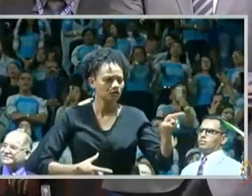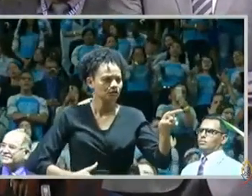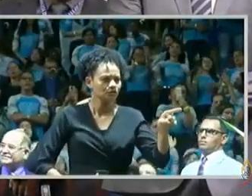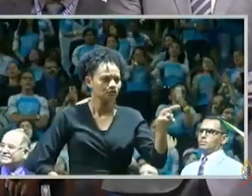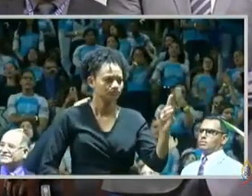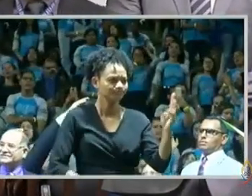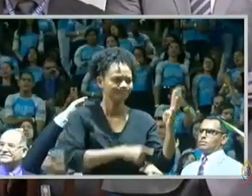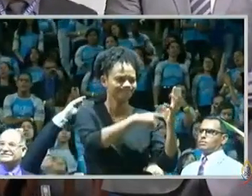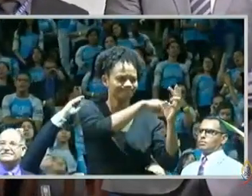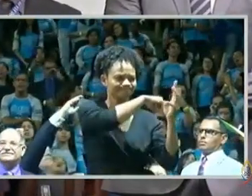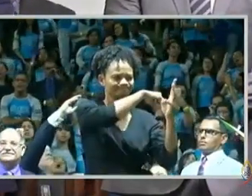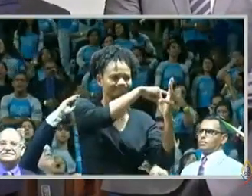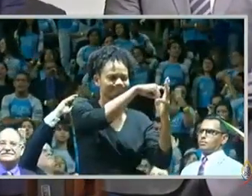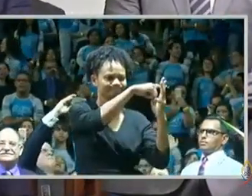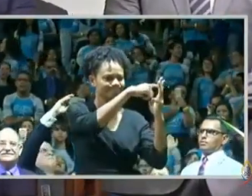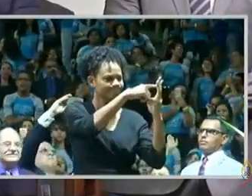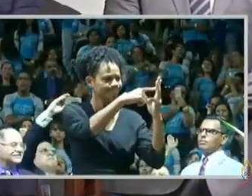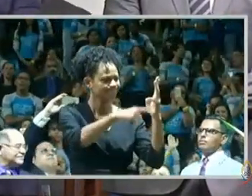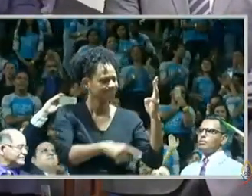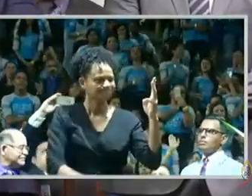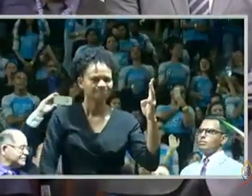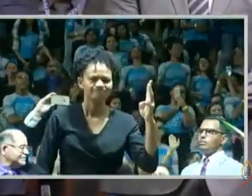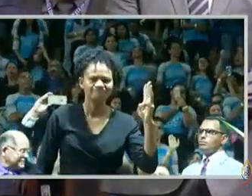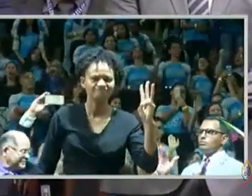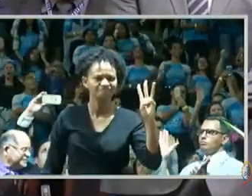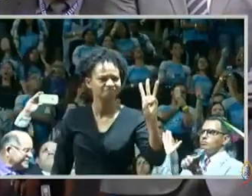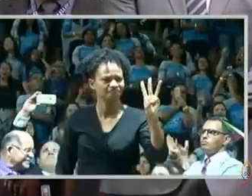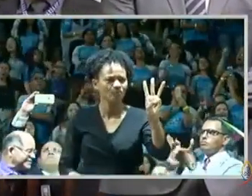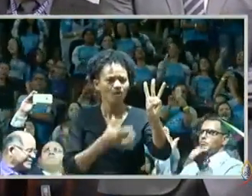estavam os três,